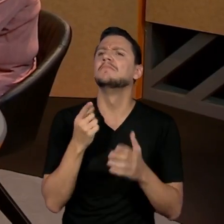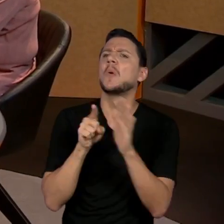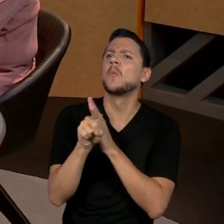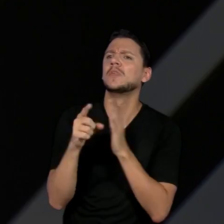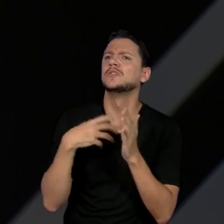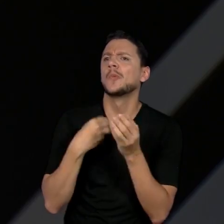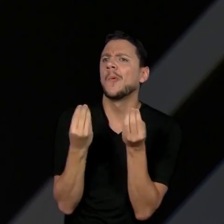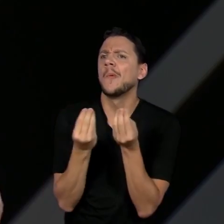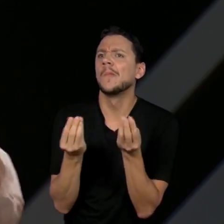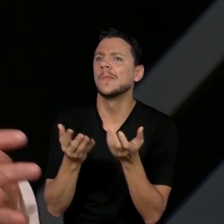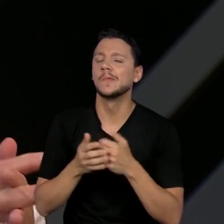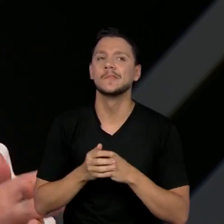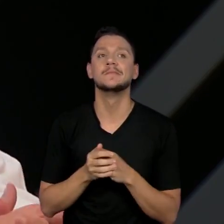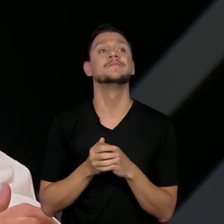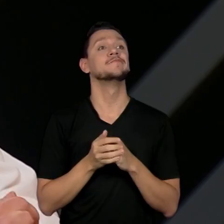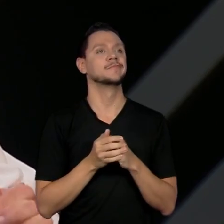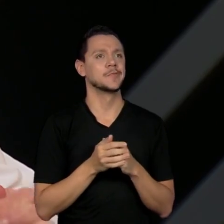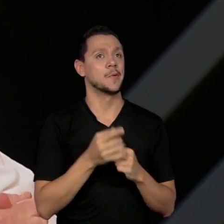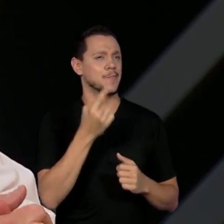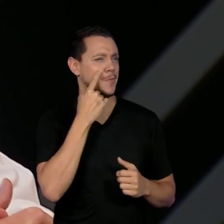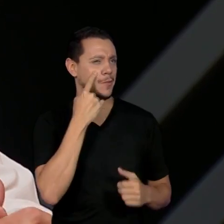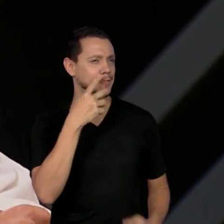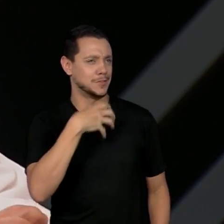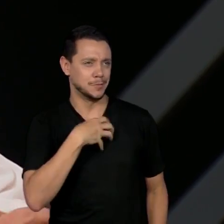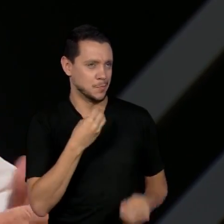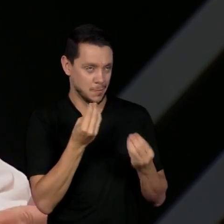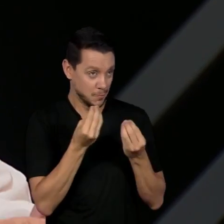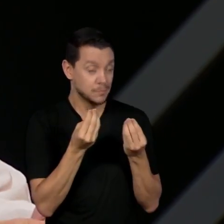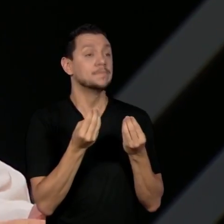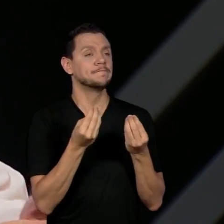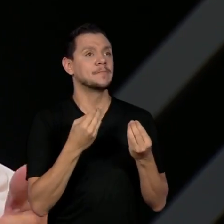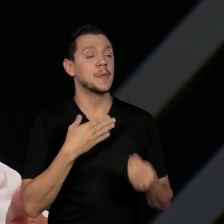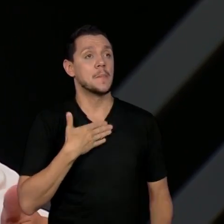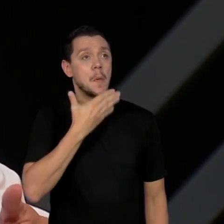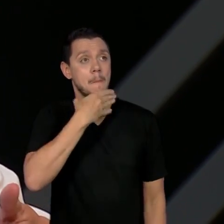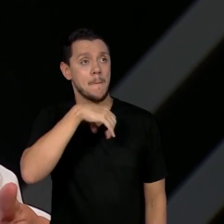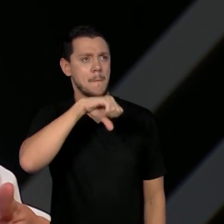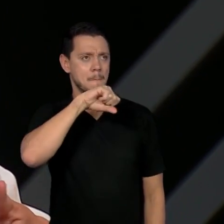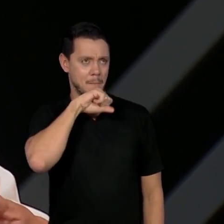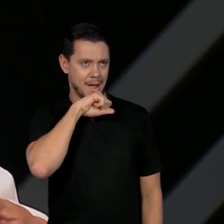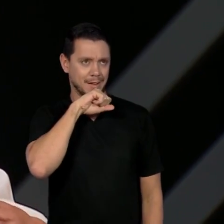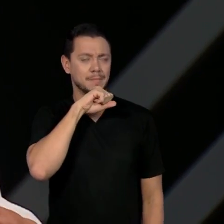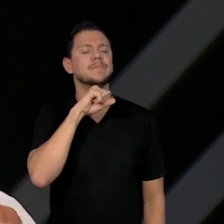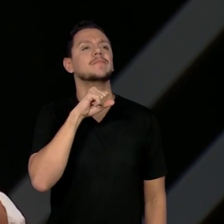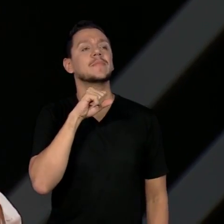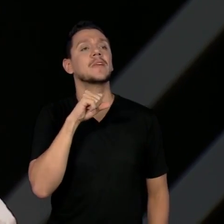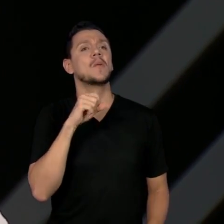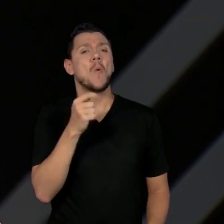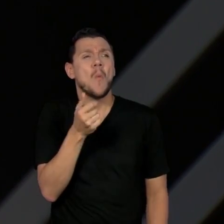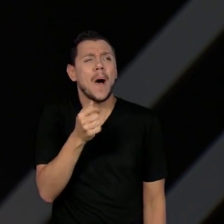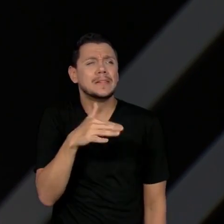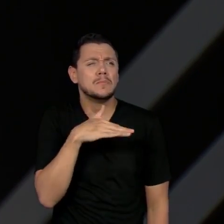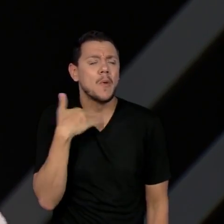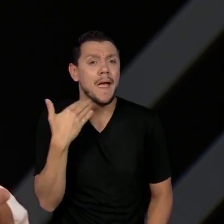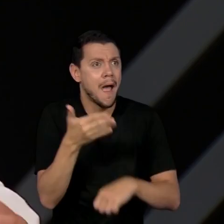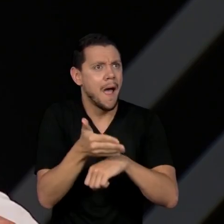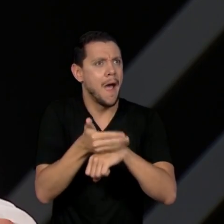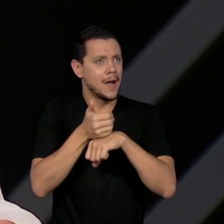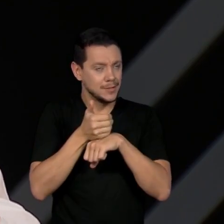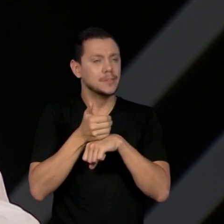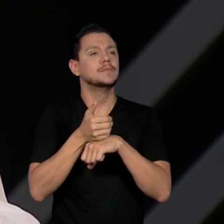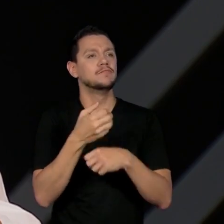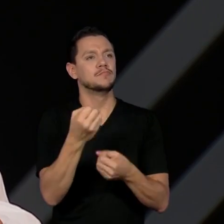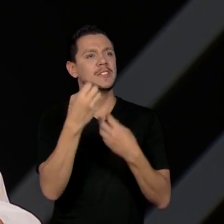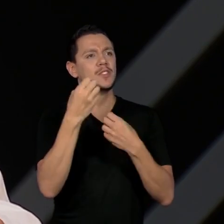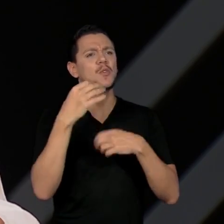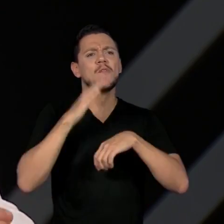isso? Foi assim. O meu pai, antes de falecer, ele me ensinou a desenhar o